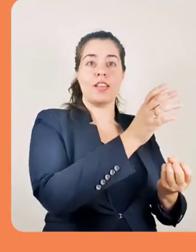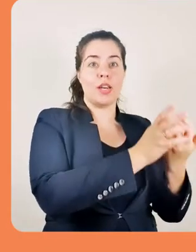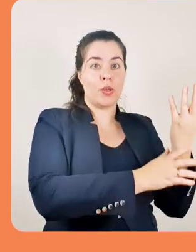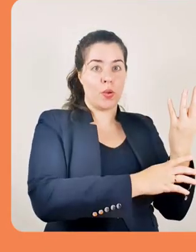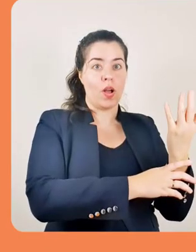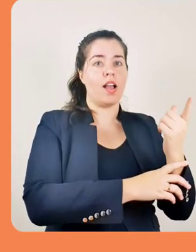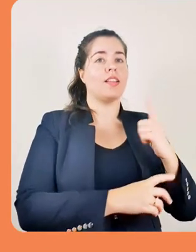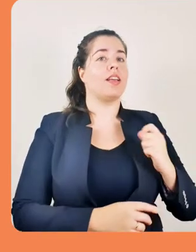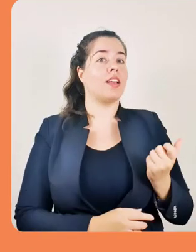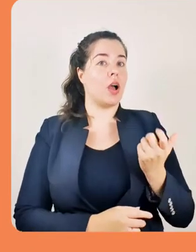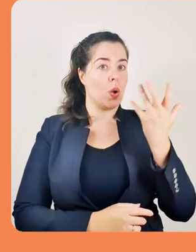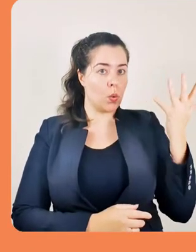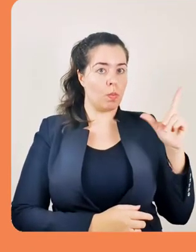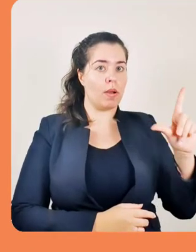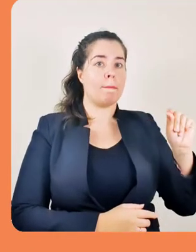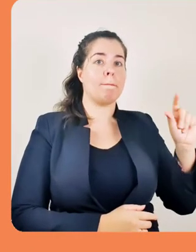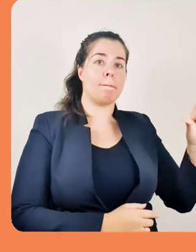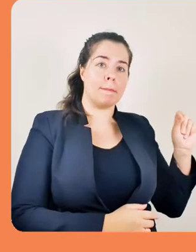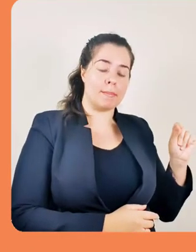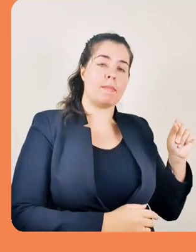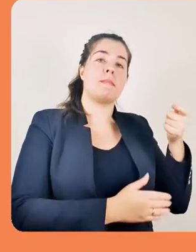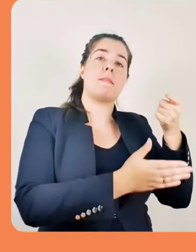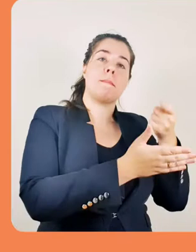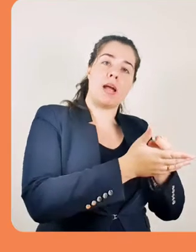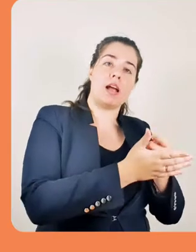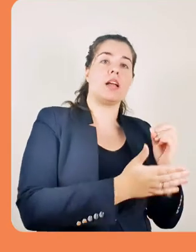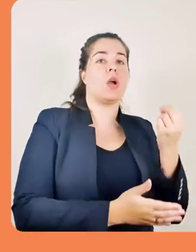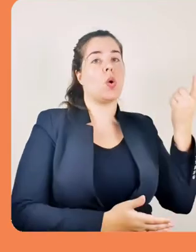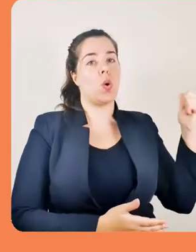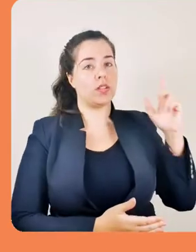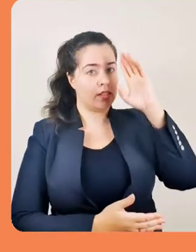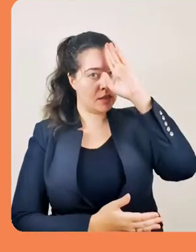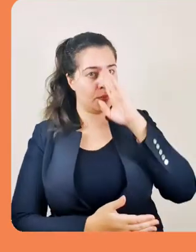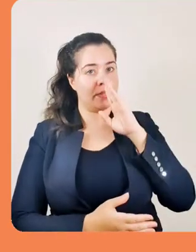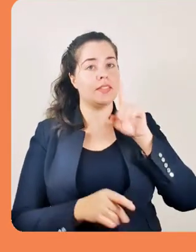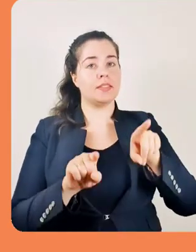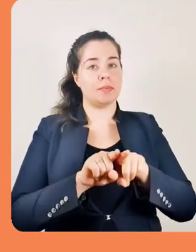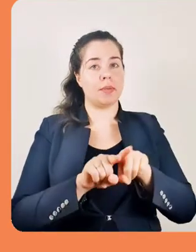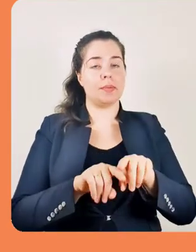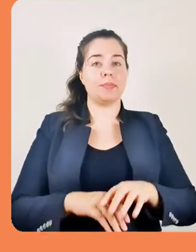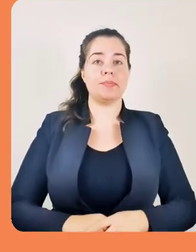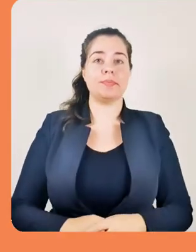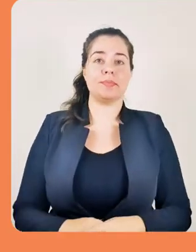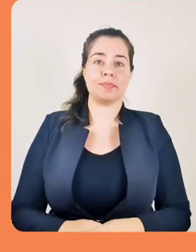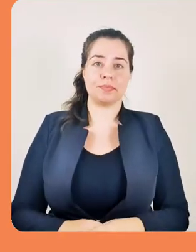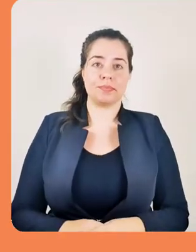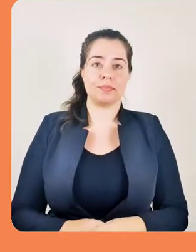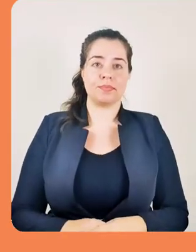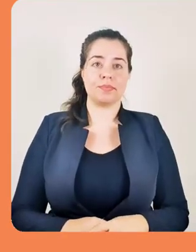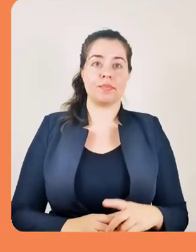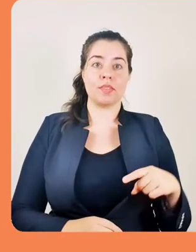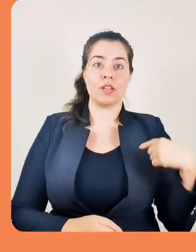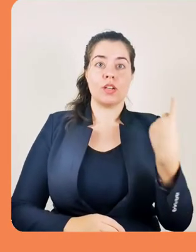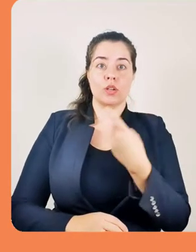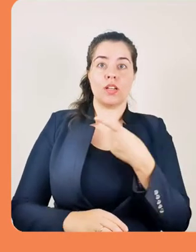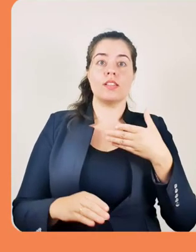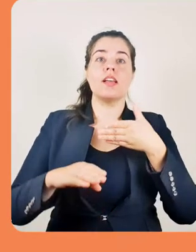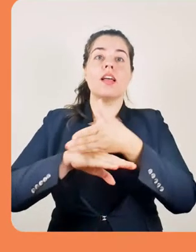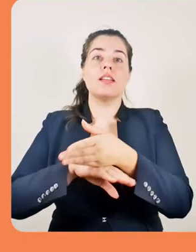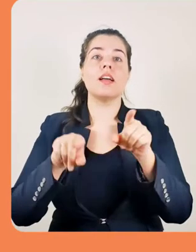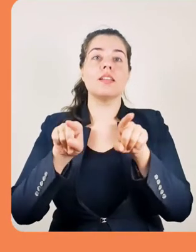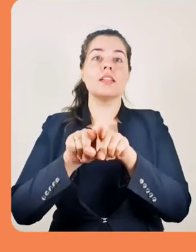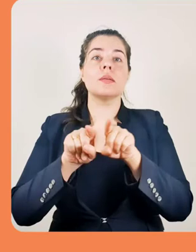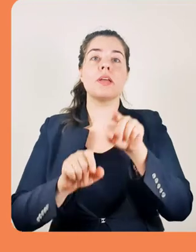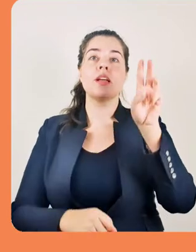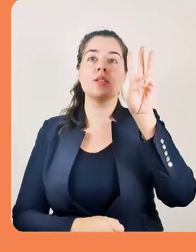O Level Up é um plugin desenvolvido por terceiros e Existem algumas opções pagas